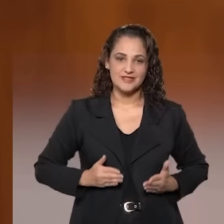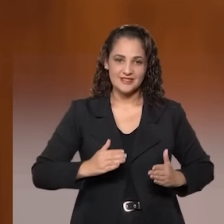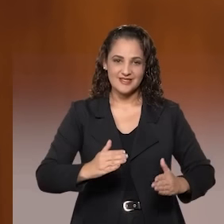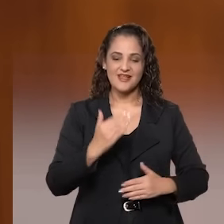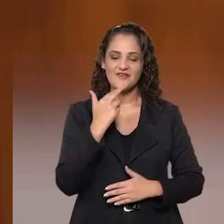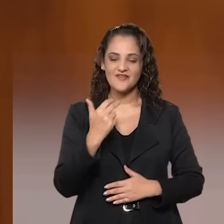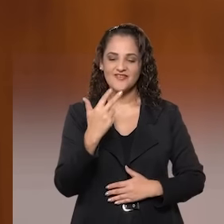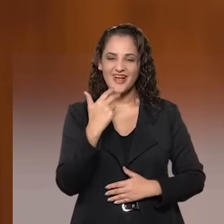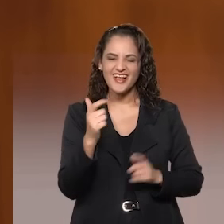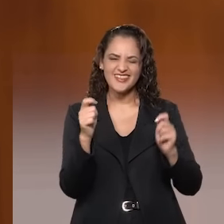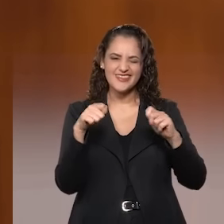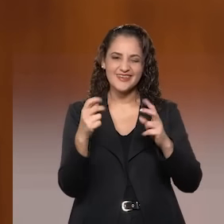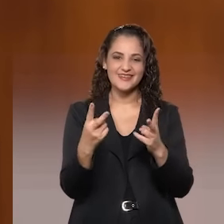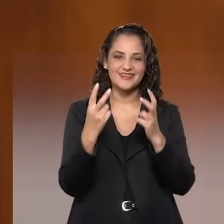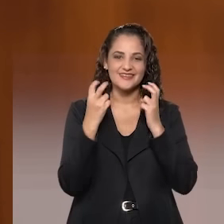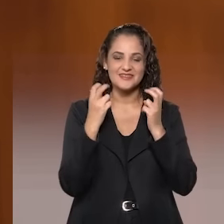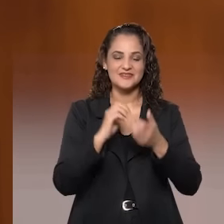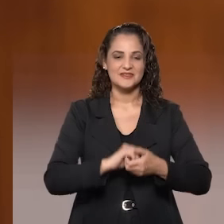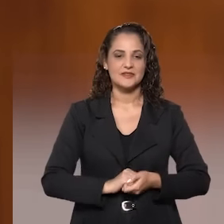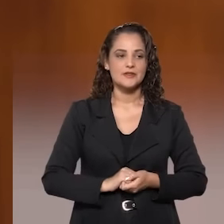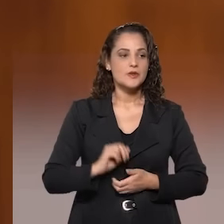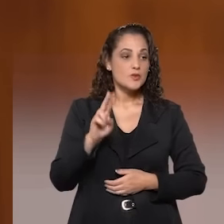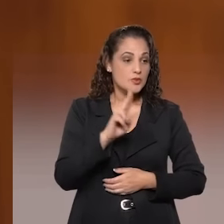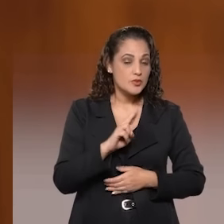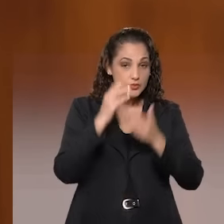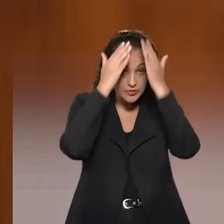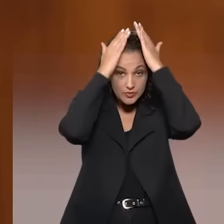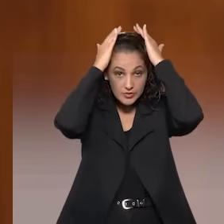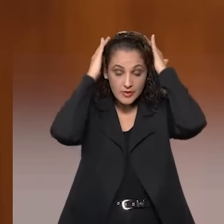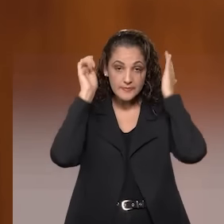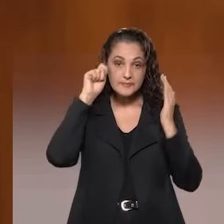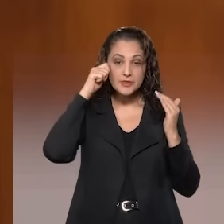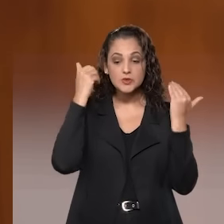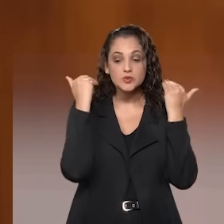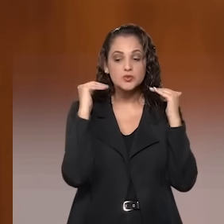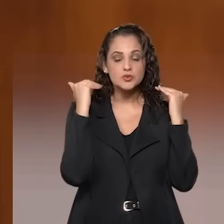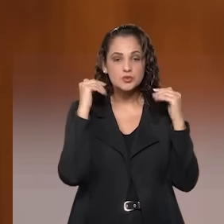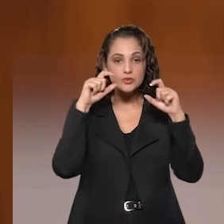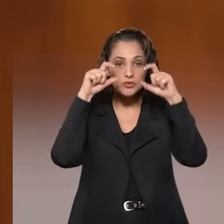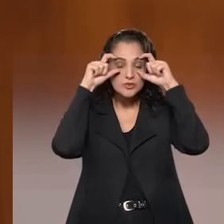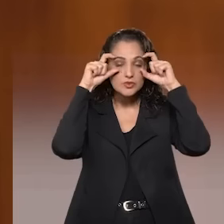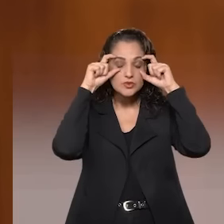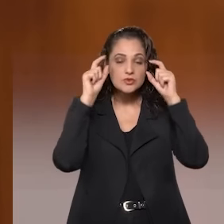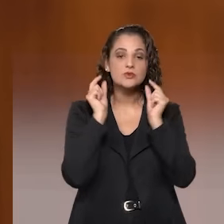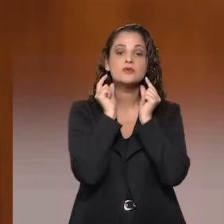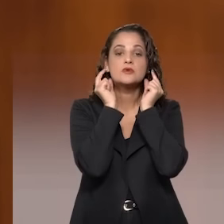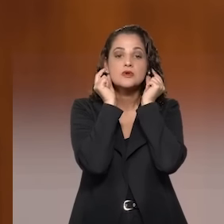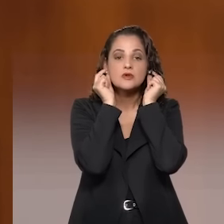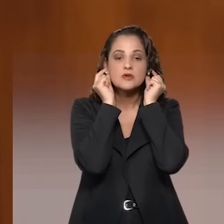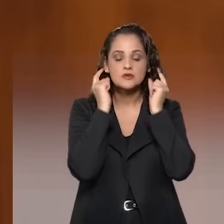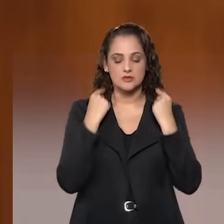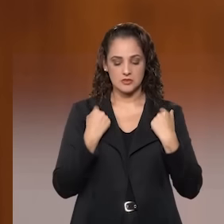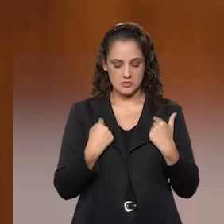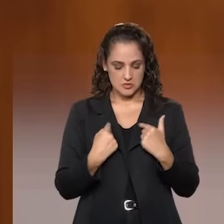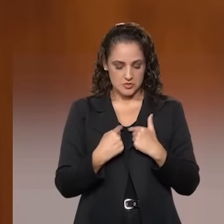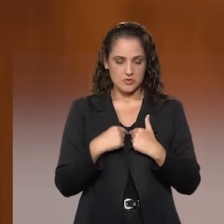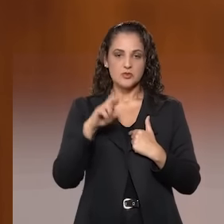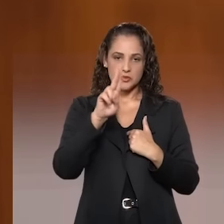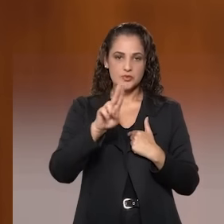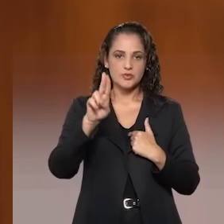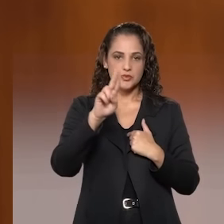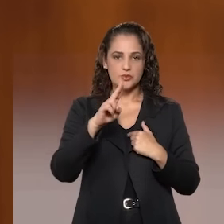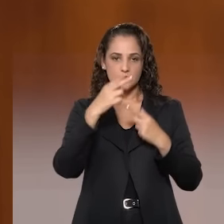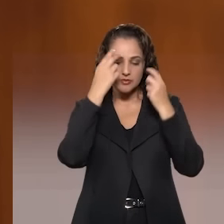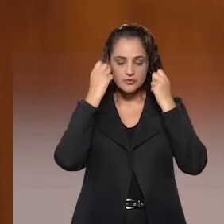sotaque né eu estou eu uso cabelo preto curto óculos brinco uso colar